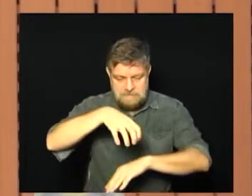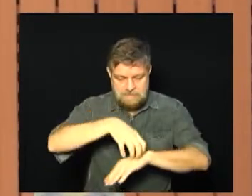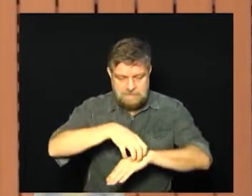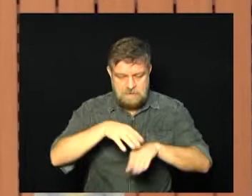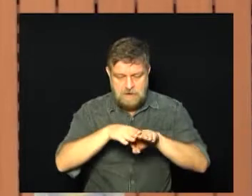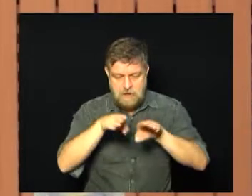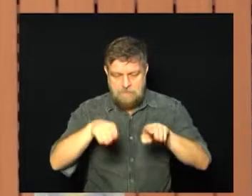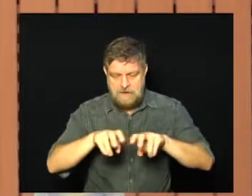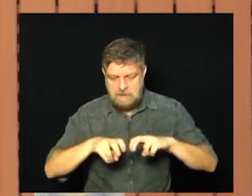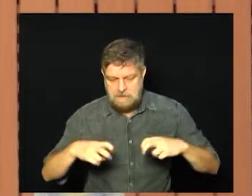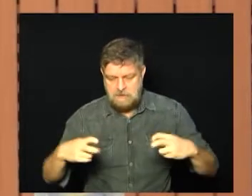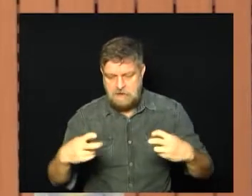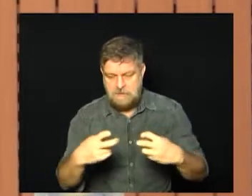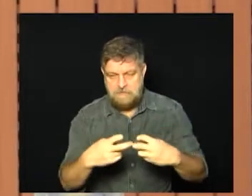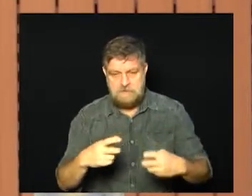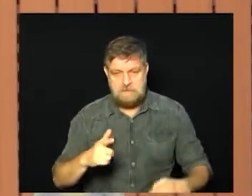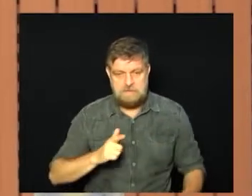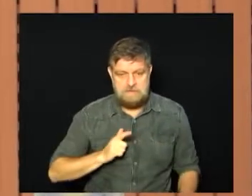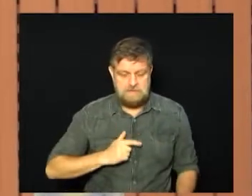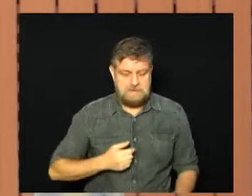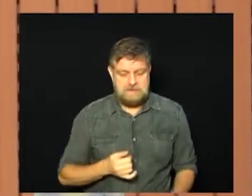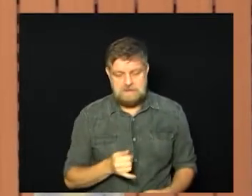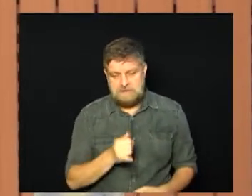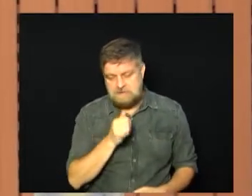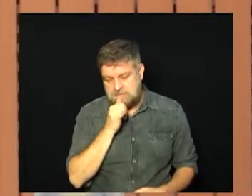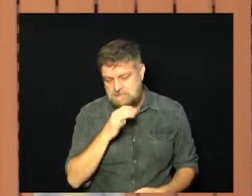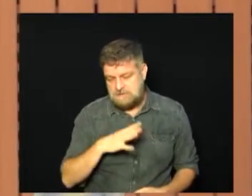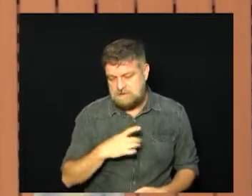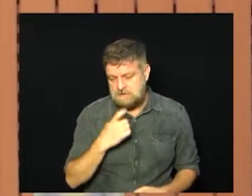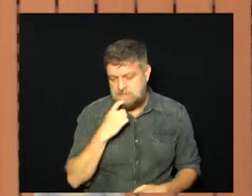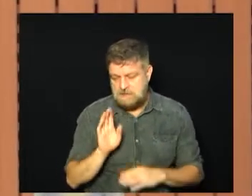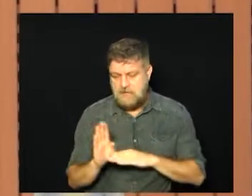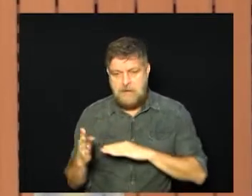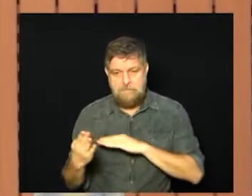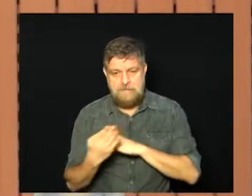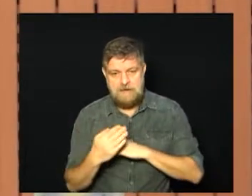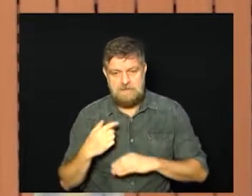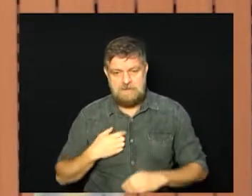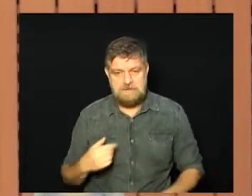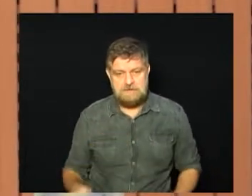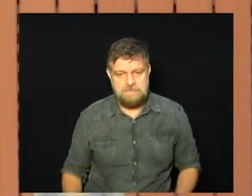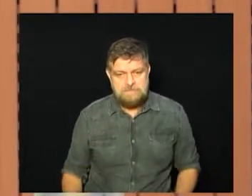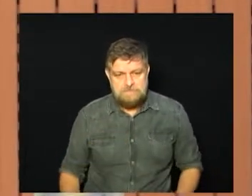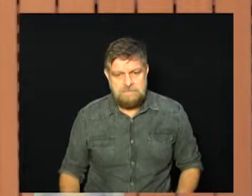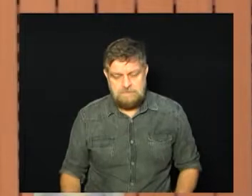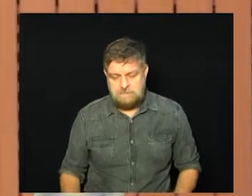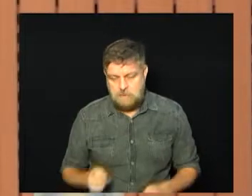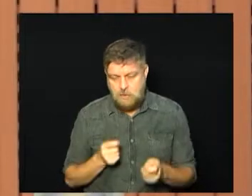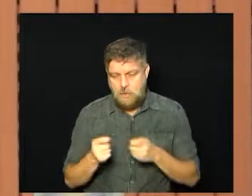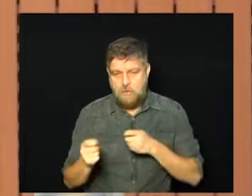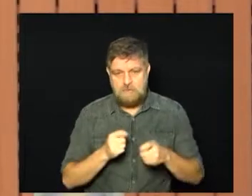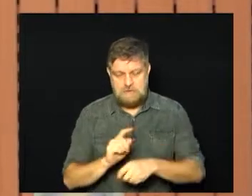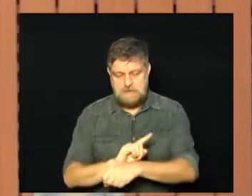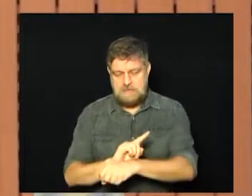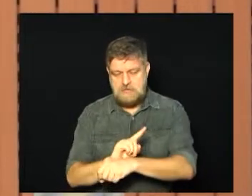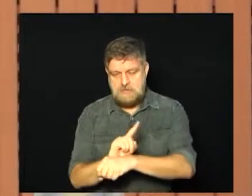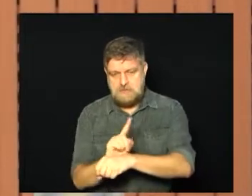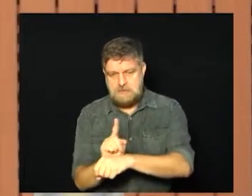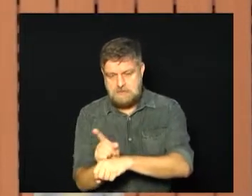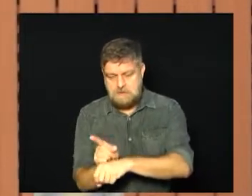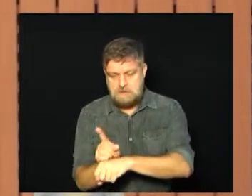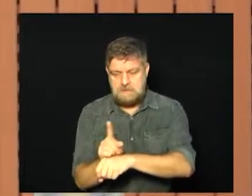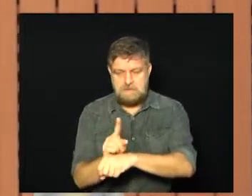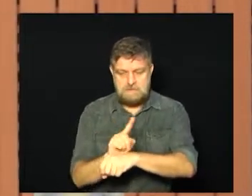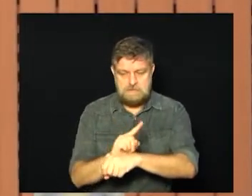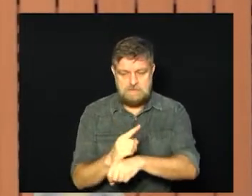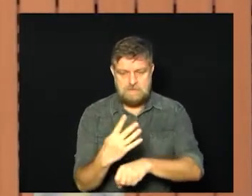como Campinas, em bairros onde você tem velocidades controladas, né, como é o caso que estão colocando,